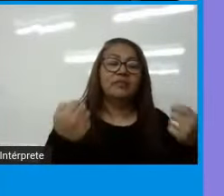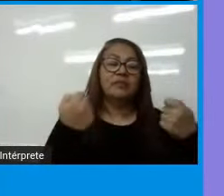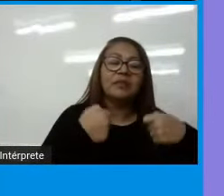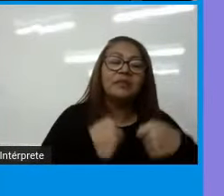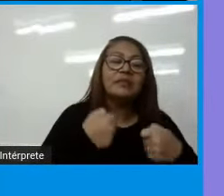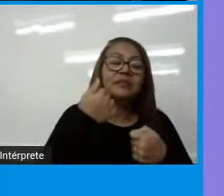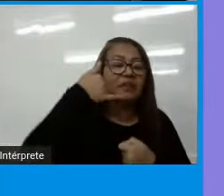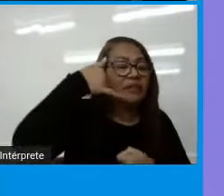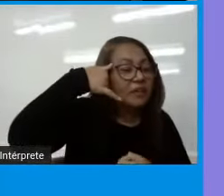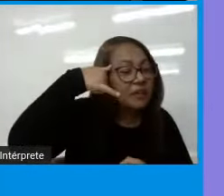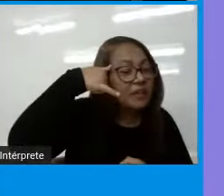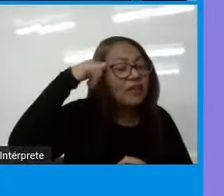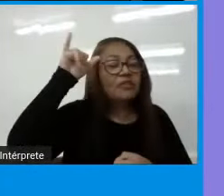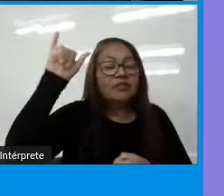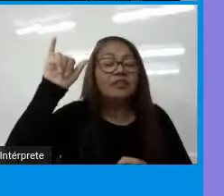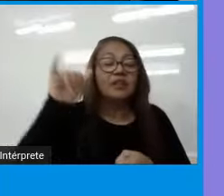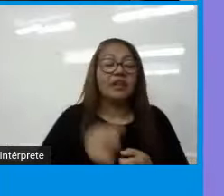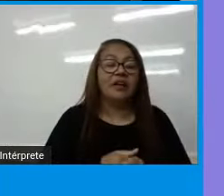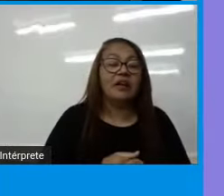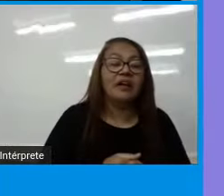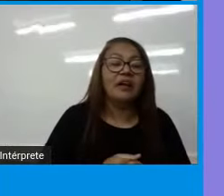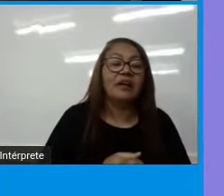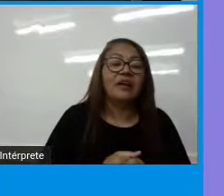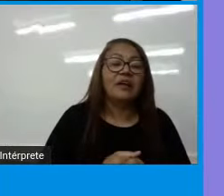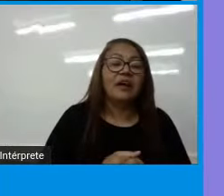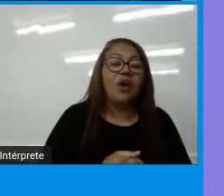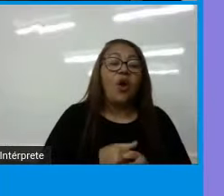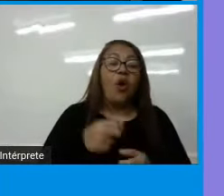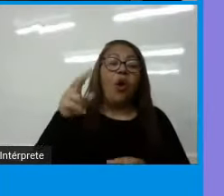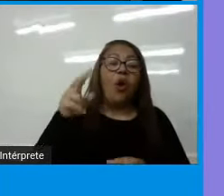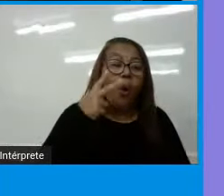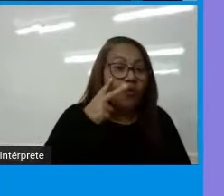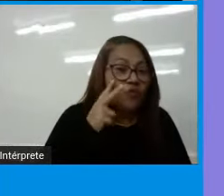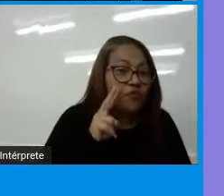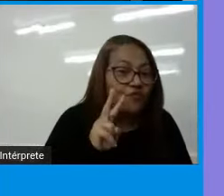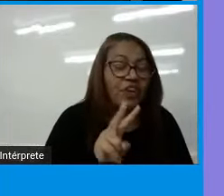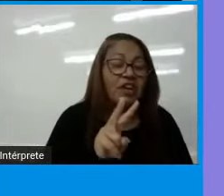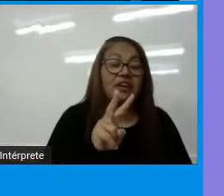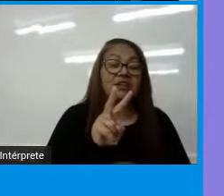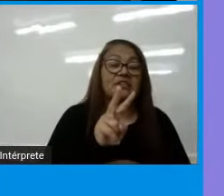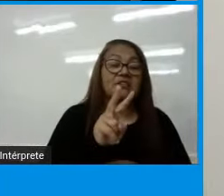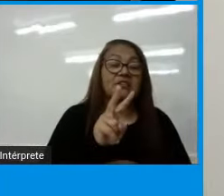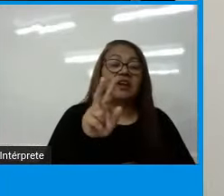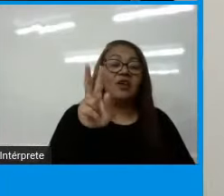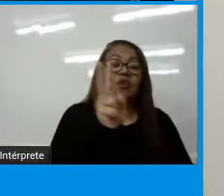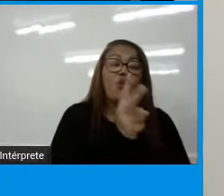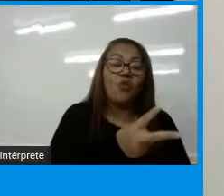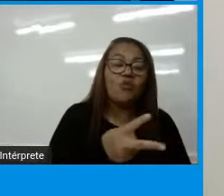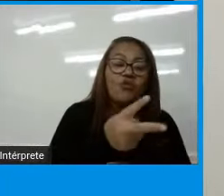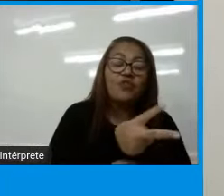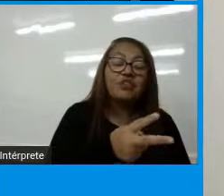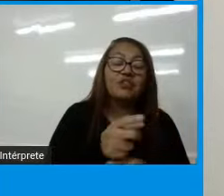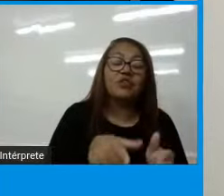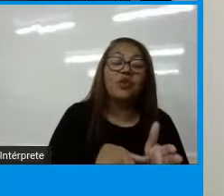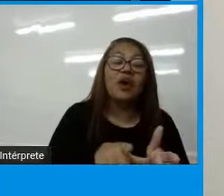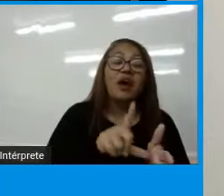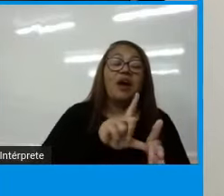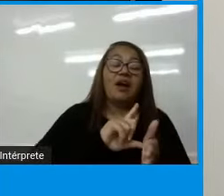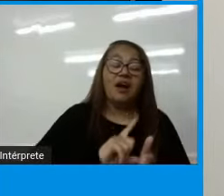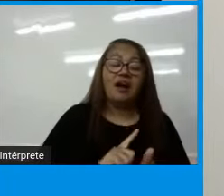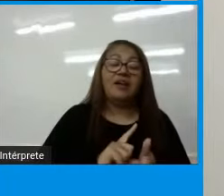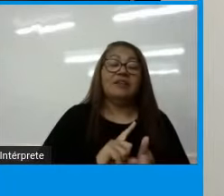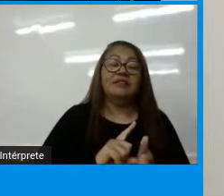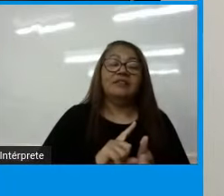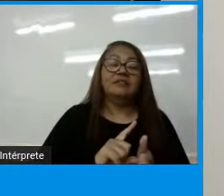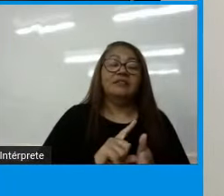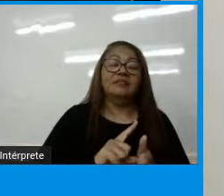um teste e escute o resultado antes de fazer a gravação definitiva. Por fim, saiba que tem muitos programas que fazem